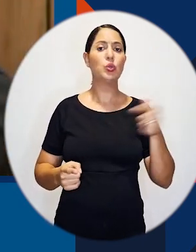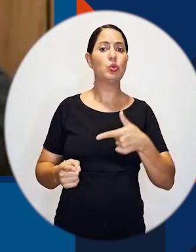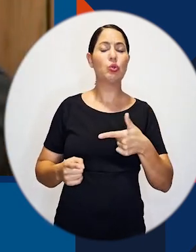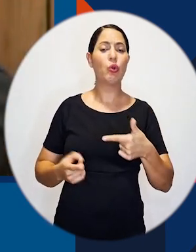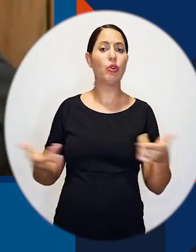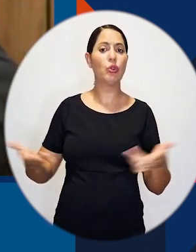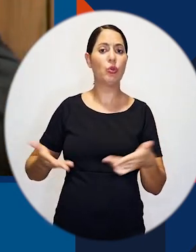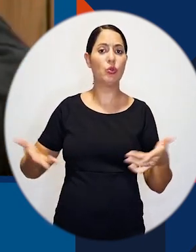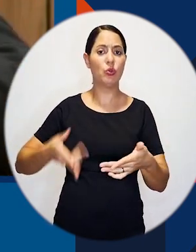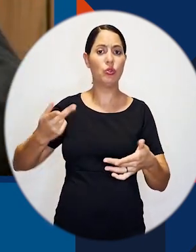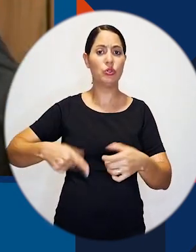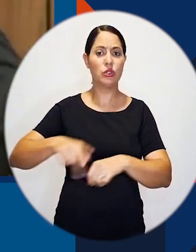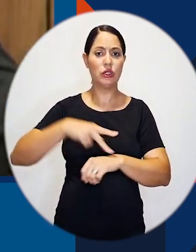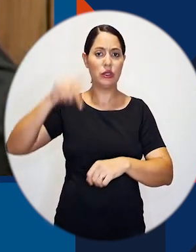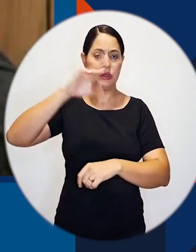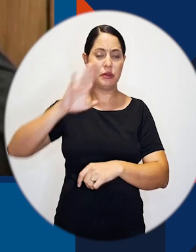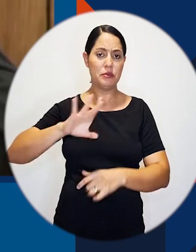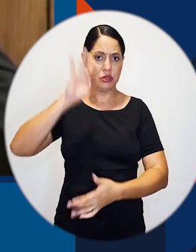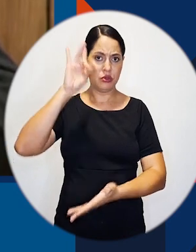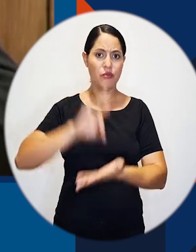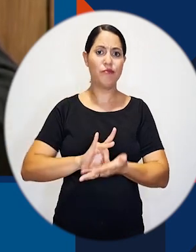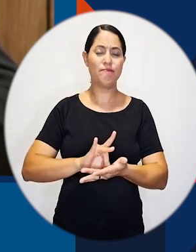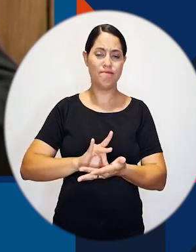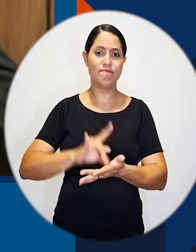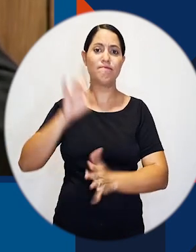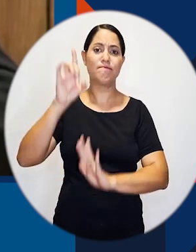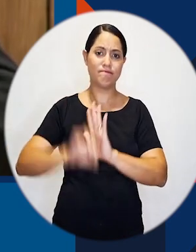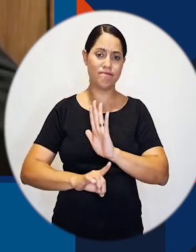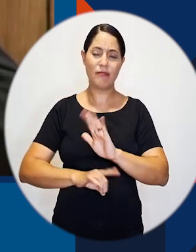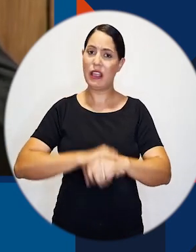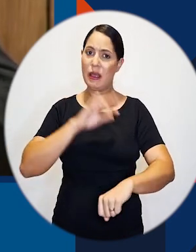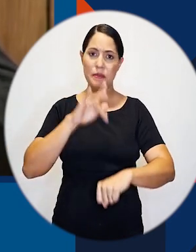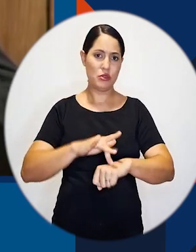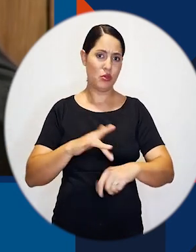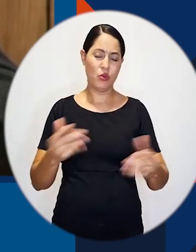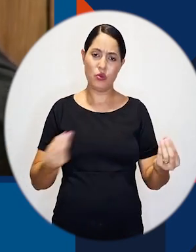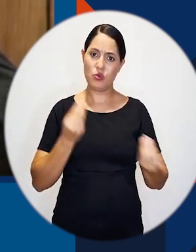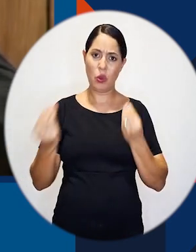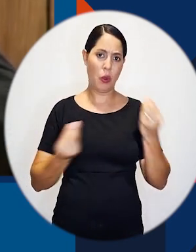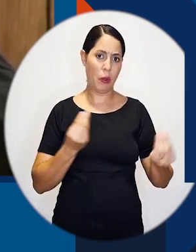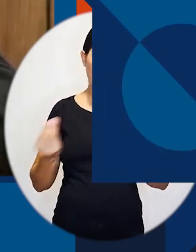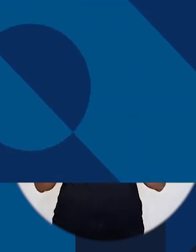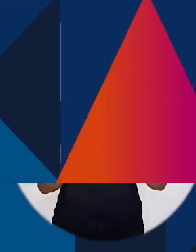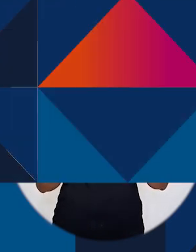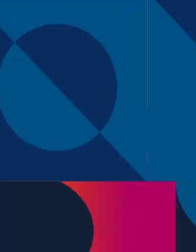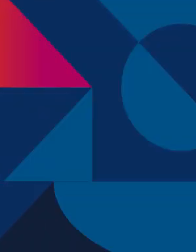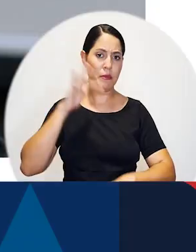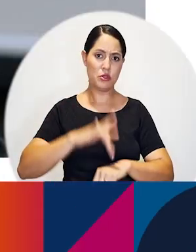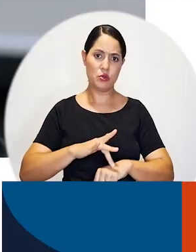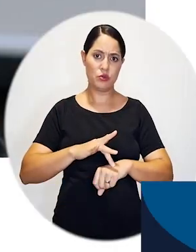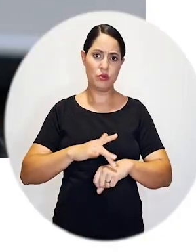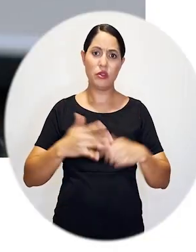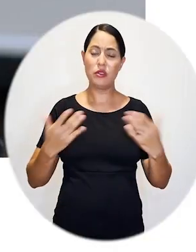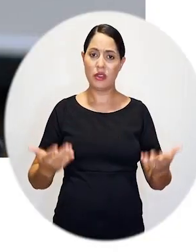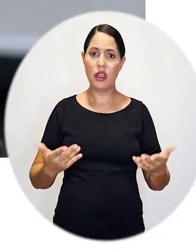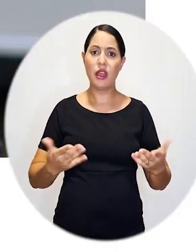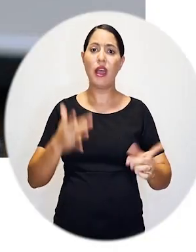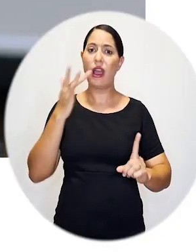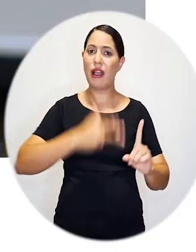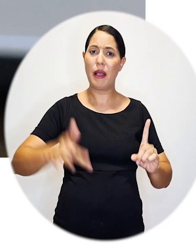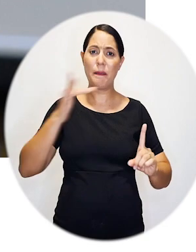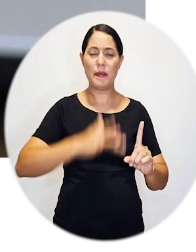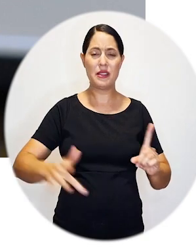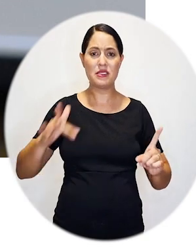na ponta, o que é efetivo de direito, esse gap é absurdo. Isso é o suco